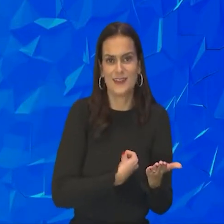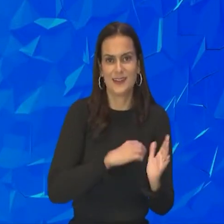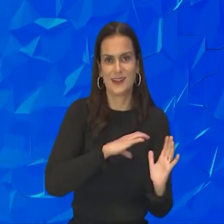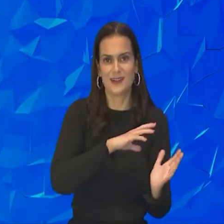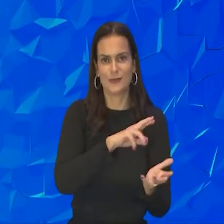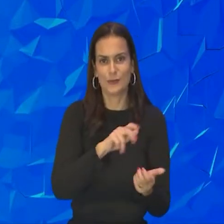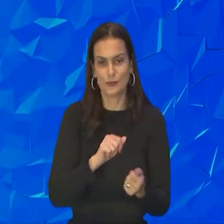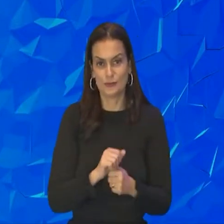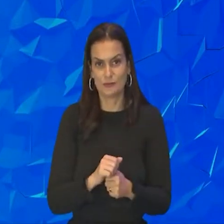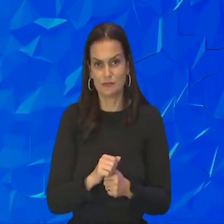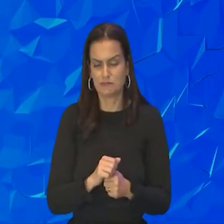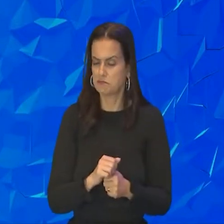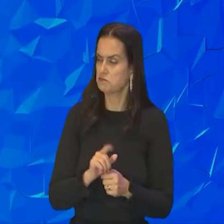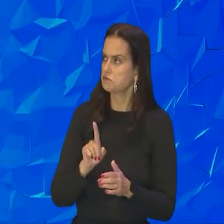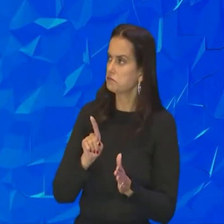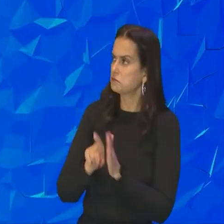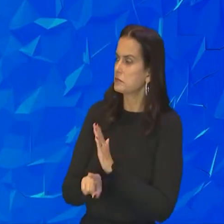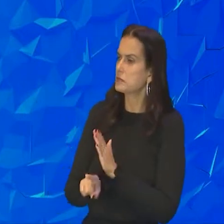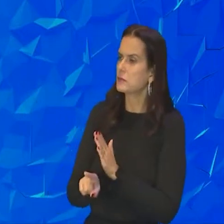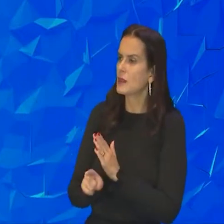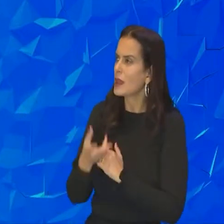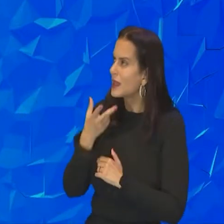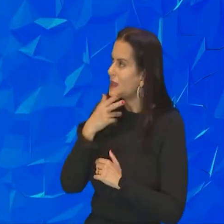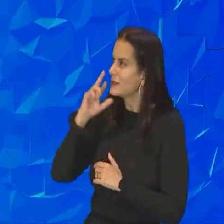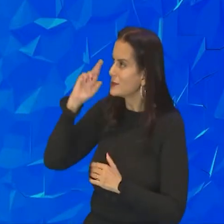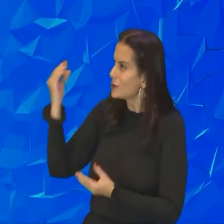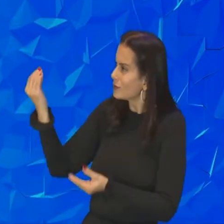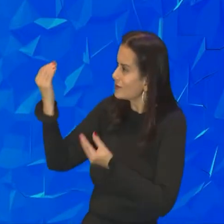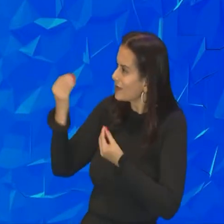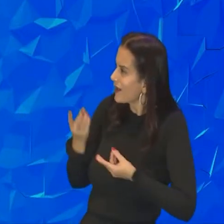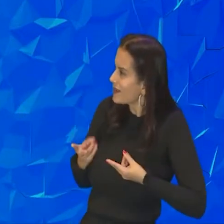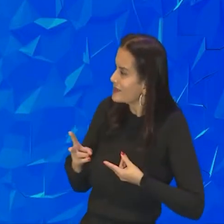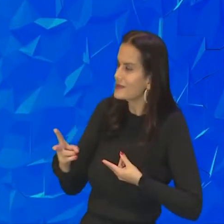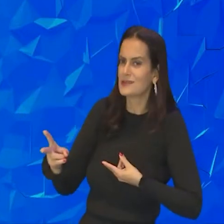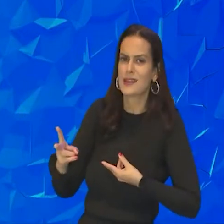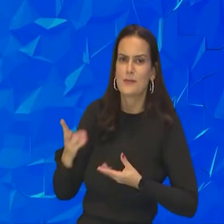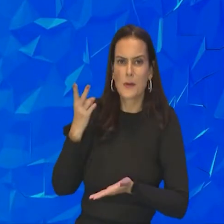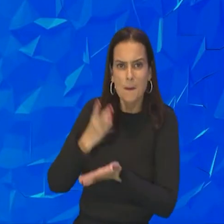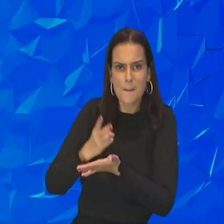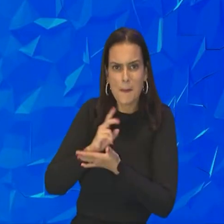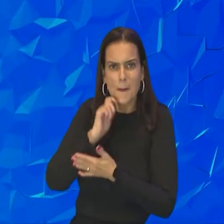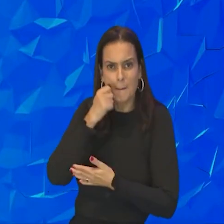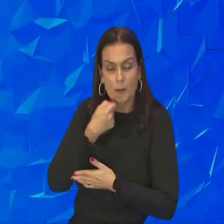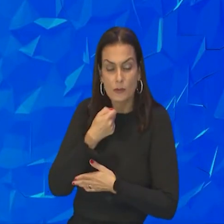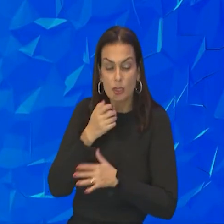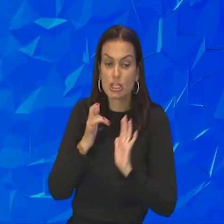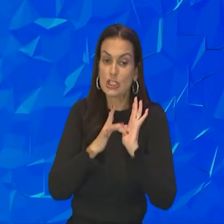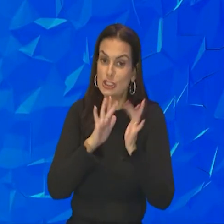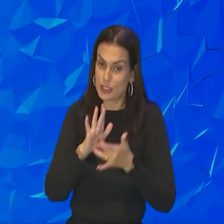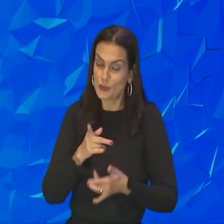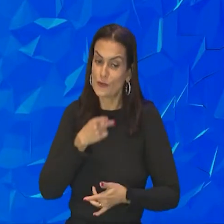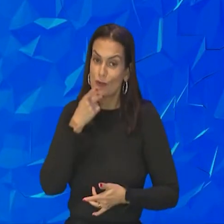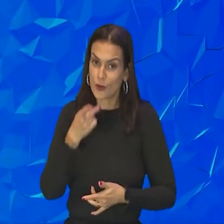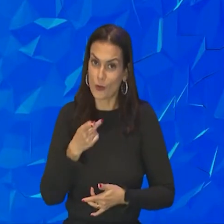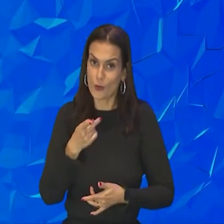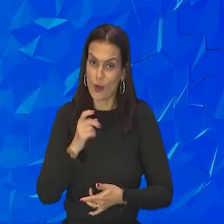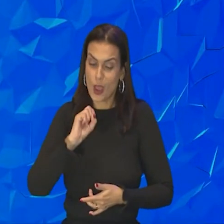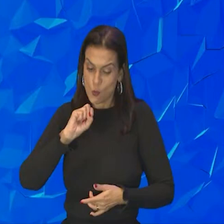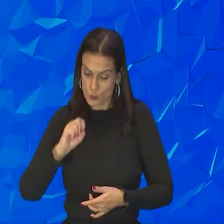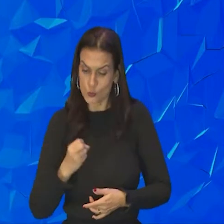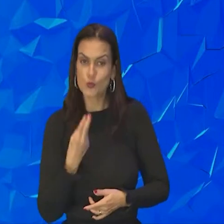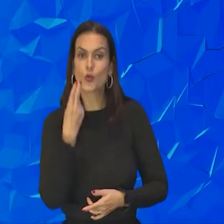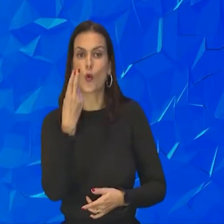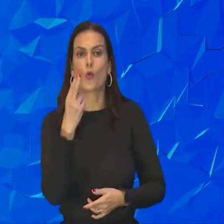Então lhe disseram, Senhor, dá-nos sempre deste pão. Declarou-lhe, pois, Jesus, eu sou o pão